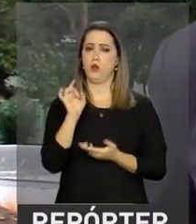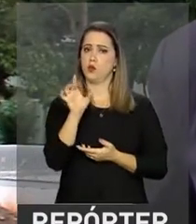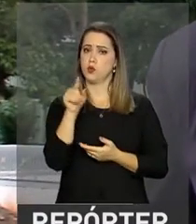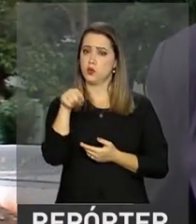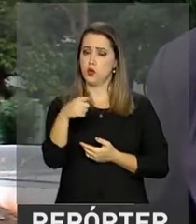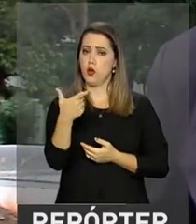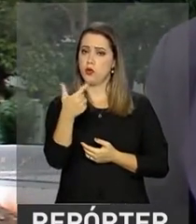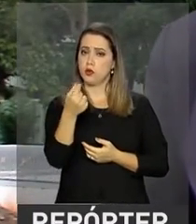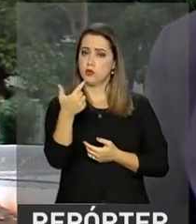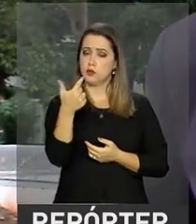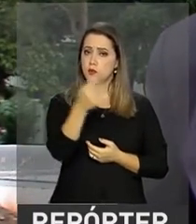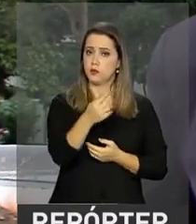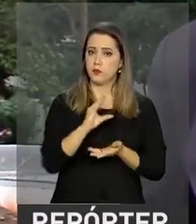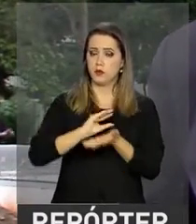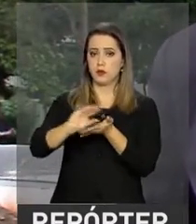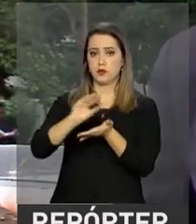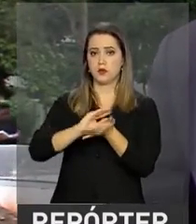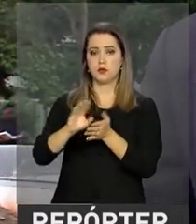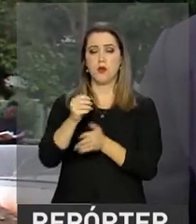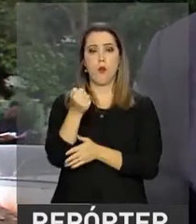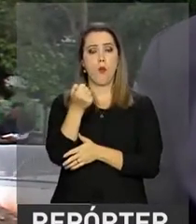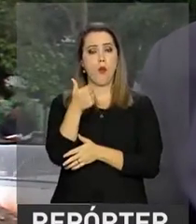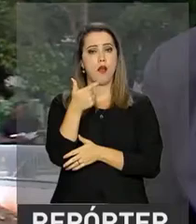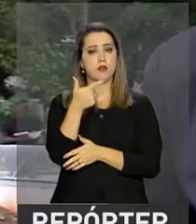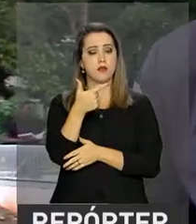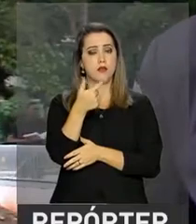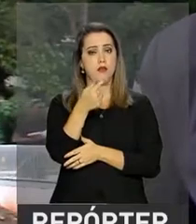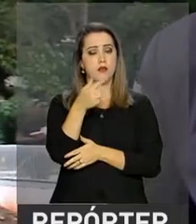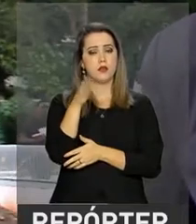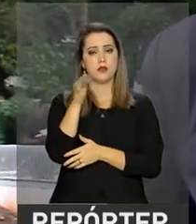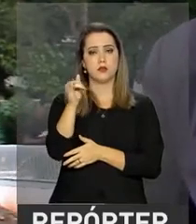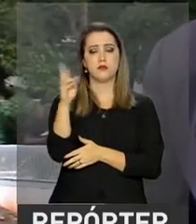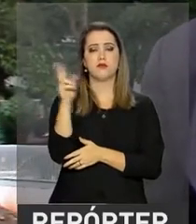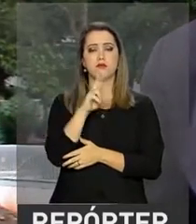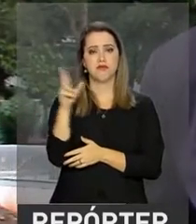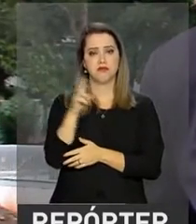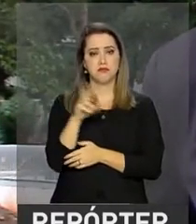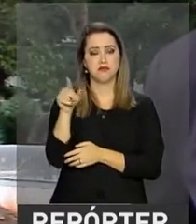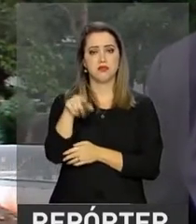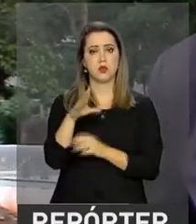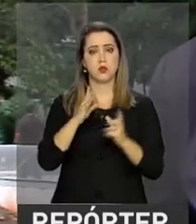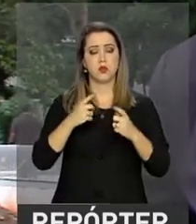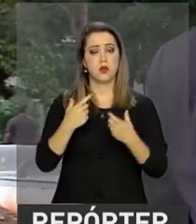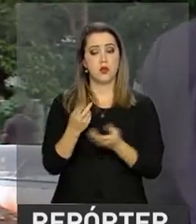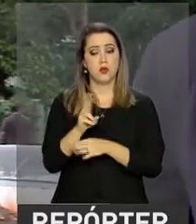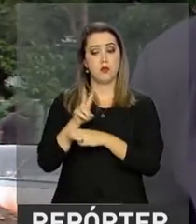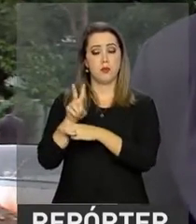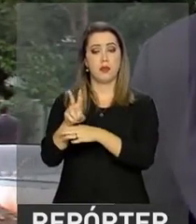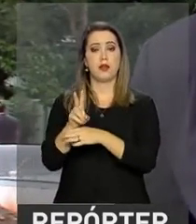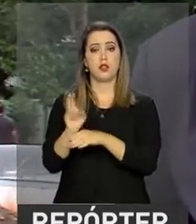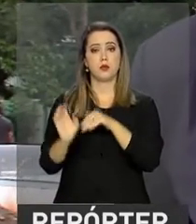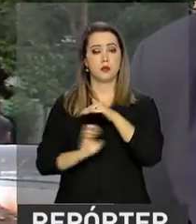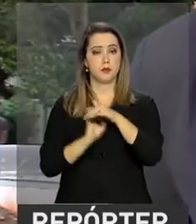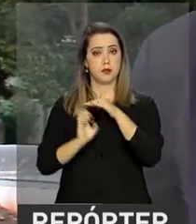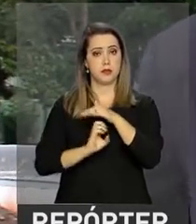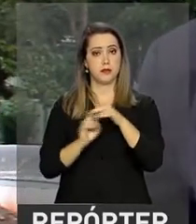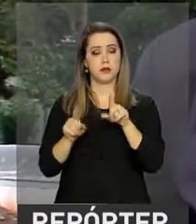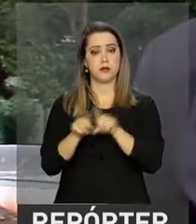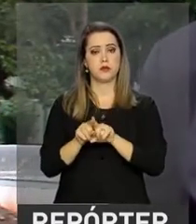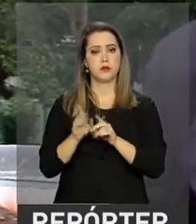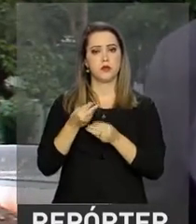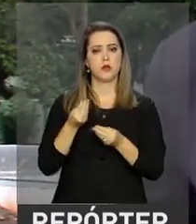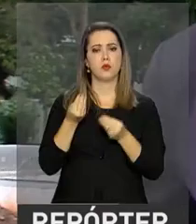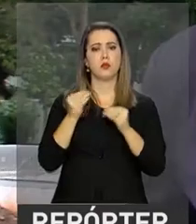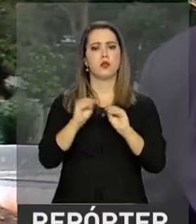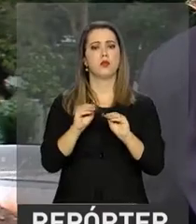2017 foram destinados quase 27 bilhões de reais em créditos para empreendedores o que